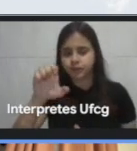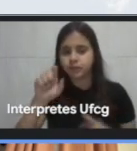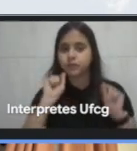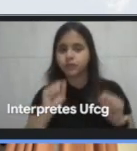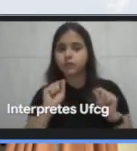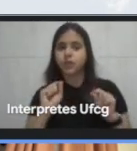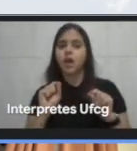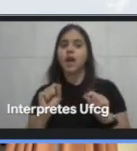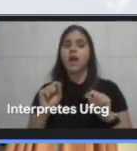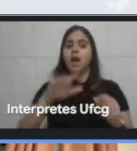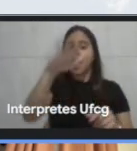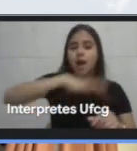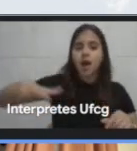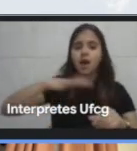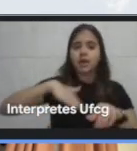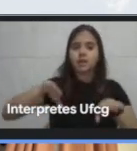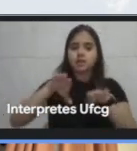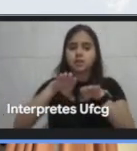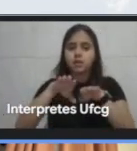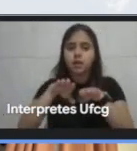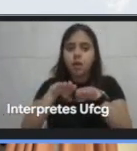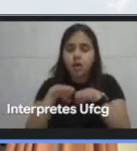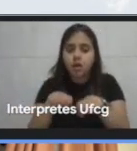planas, elas são mais suscetíveis a